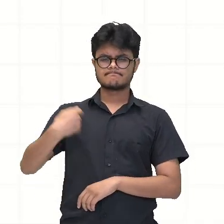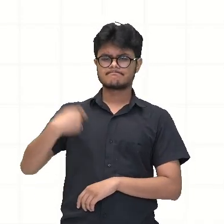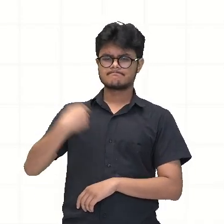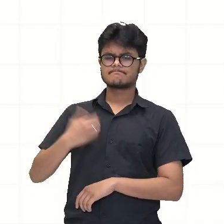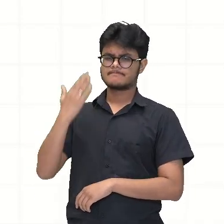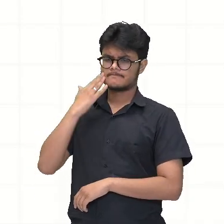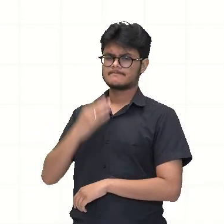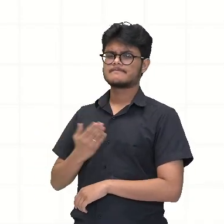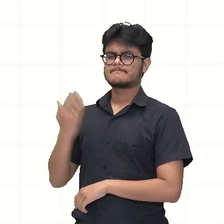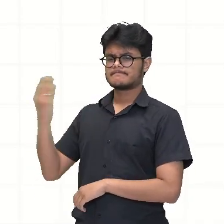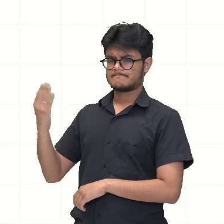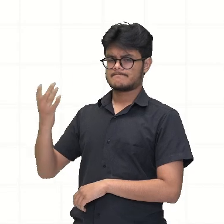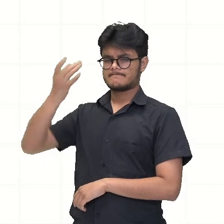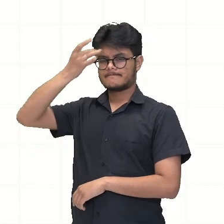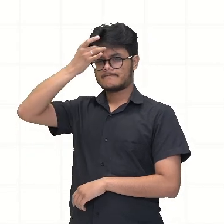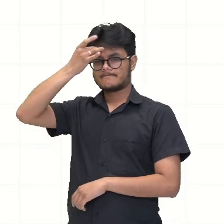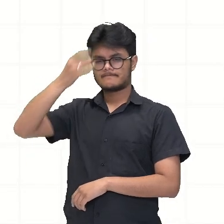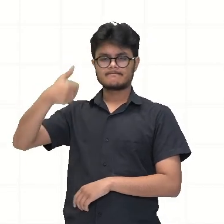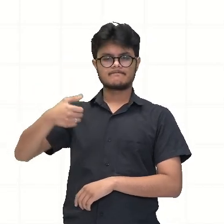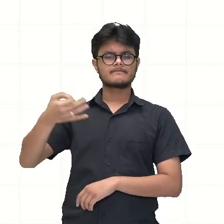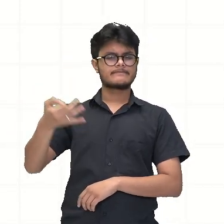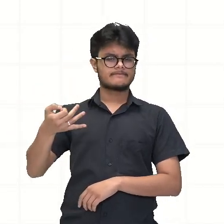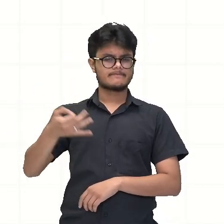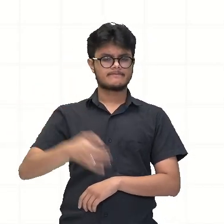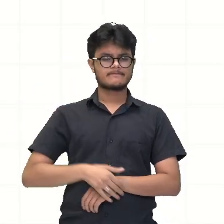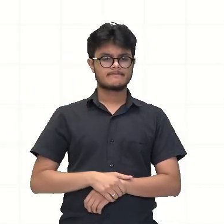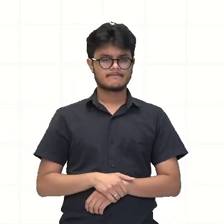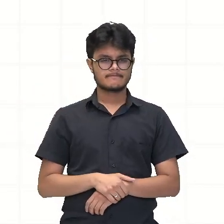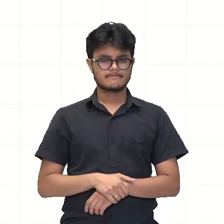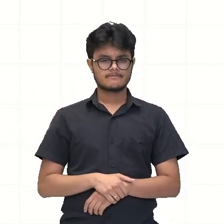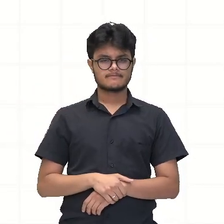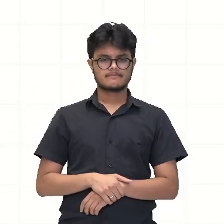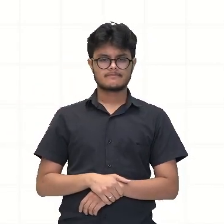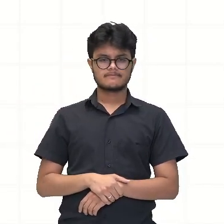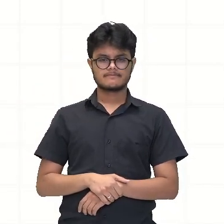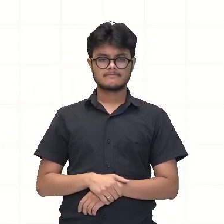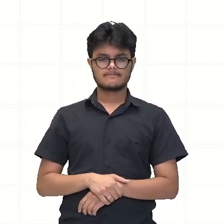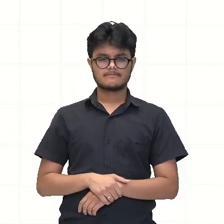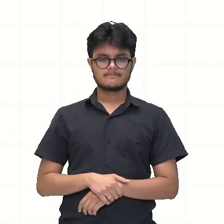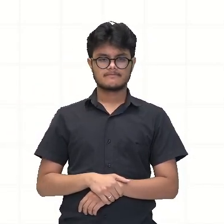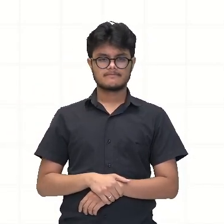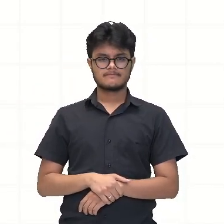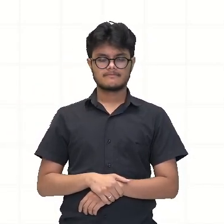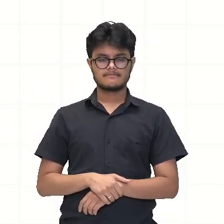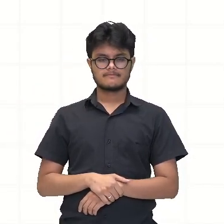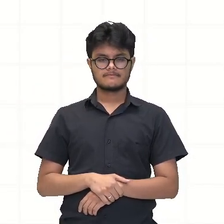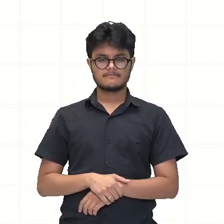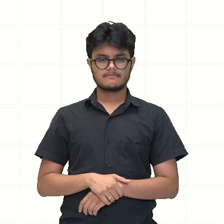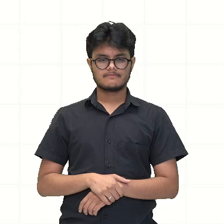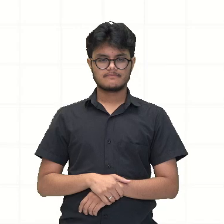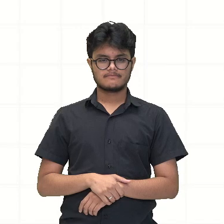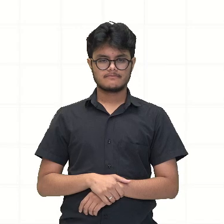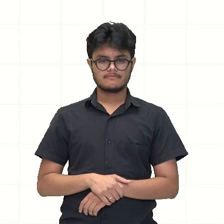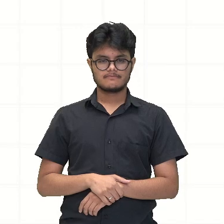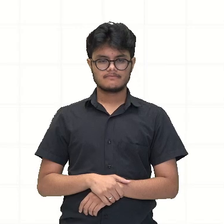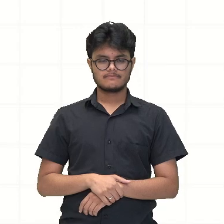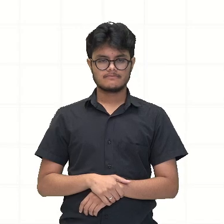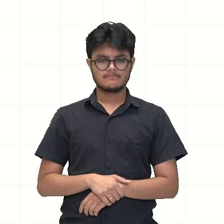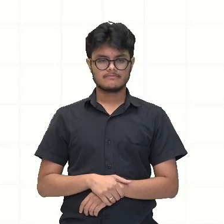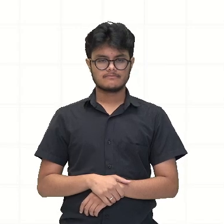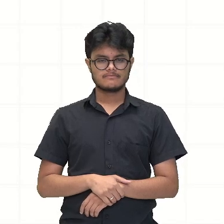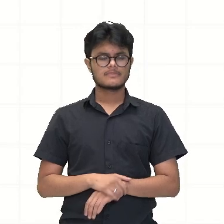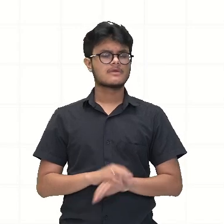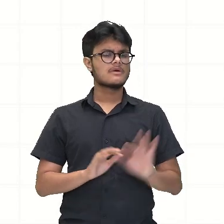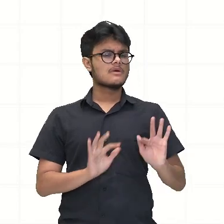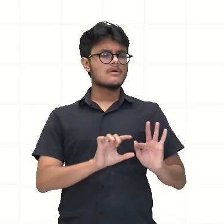né? Você tem que saber essa estrutura de uma função polinomial do primeiro grau. Então, qual é a estrutura de